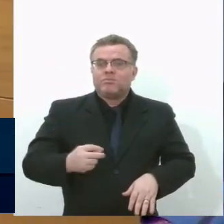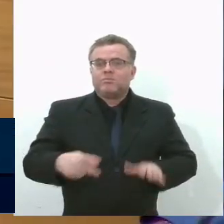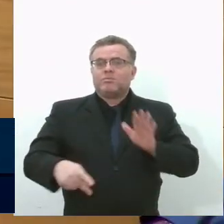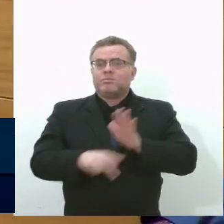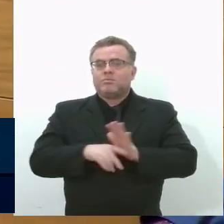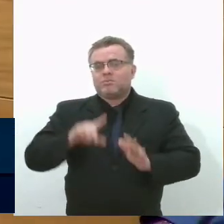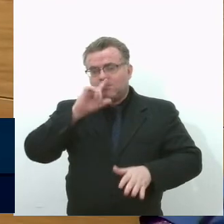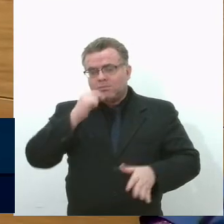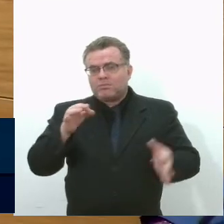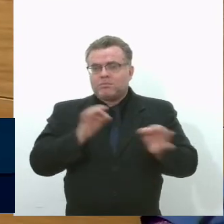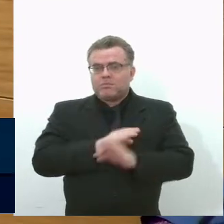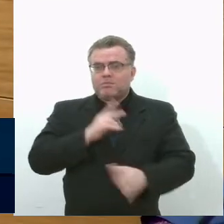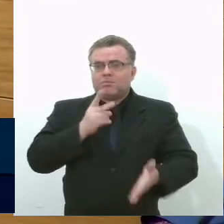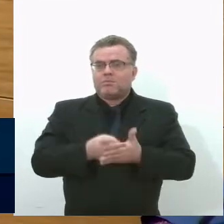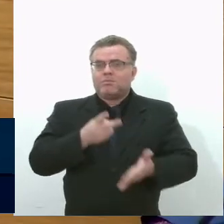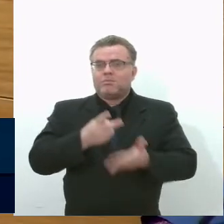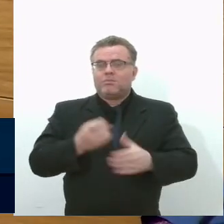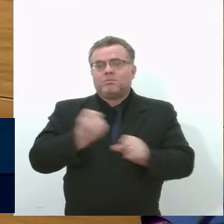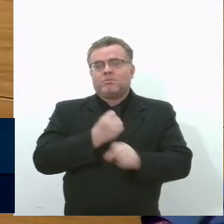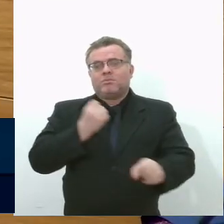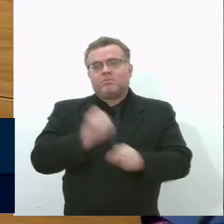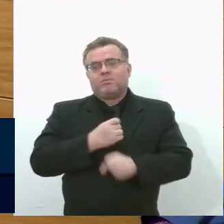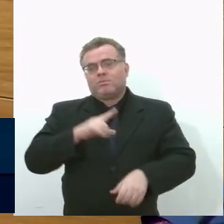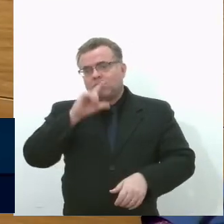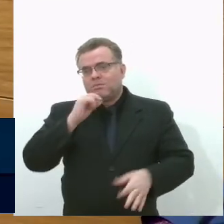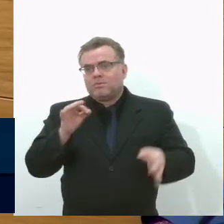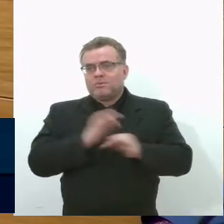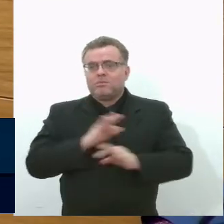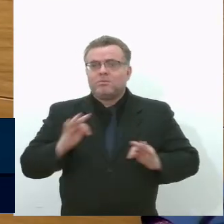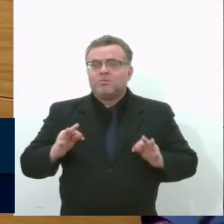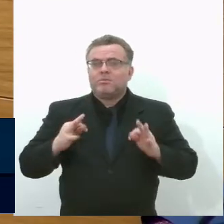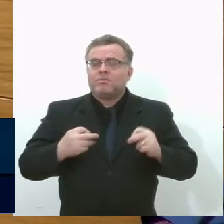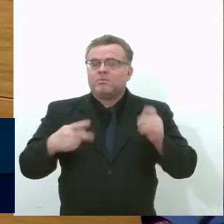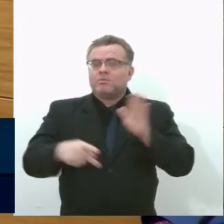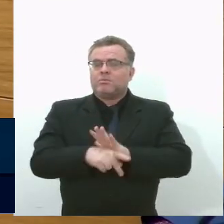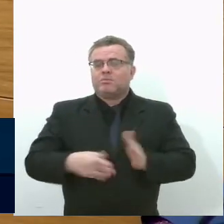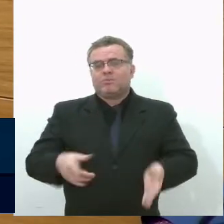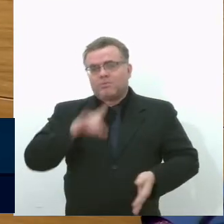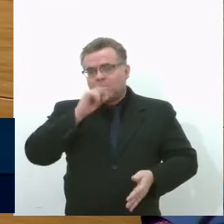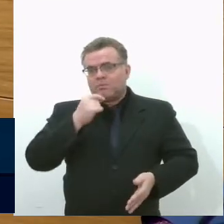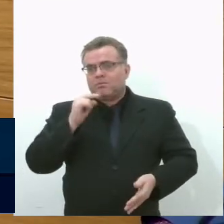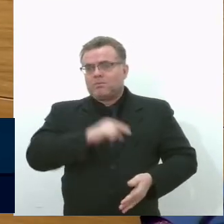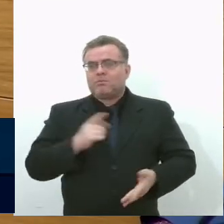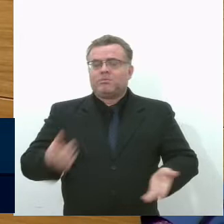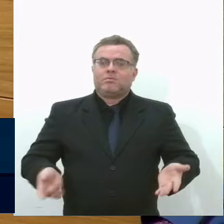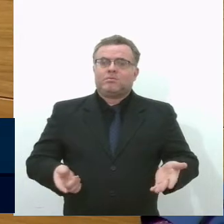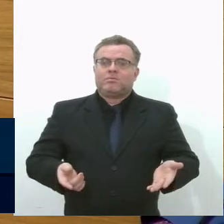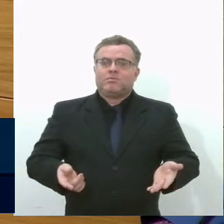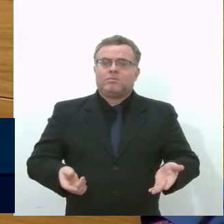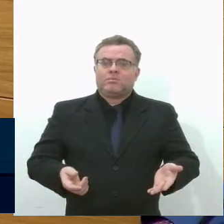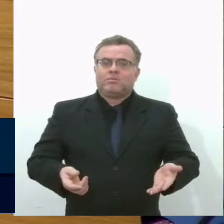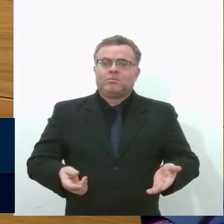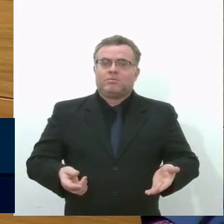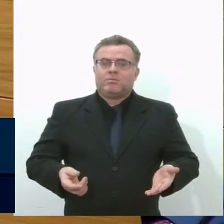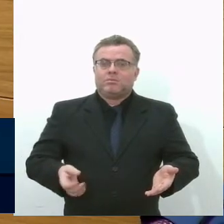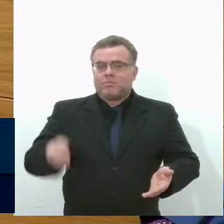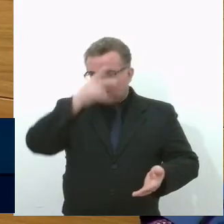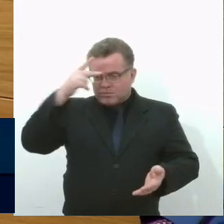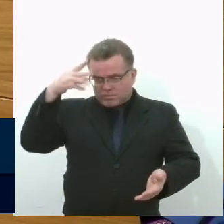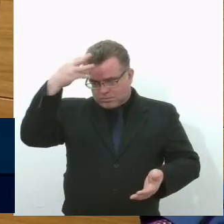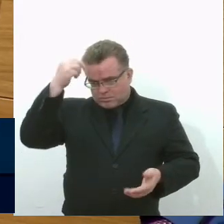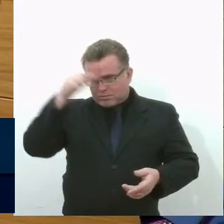serviços são feitos pela Prefeitura de Aracaju. Tudo lá é Aracaju. Nada foi feito por São Cristóvão. Se tem que haver uma